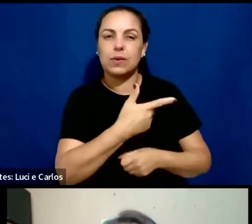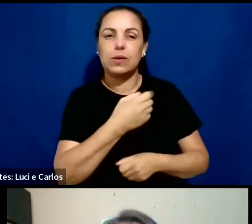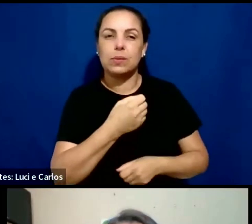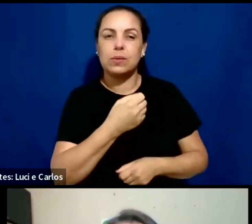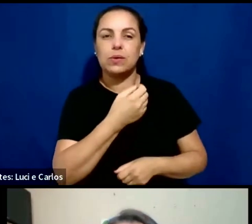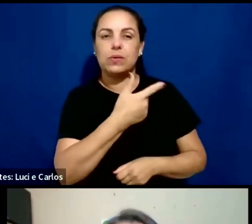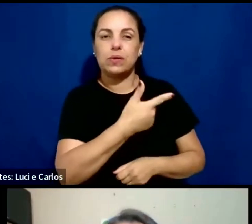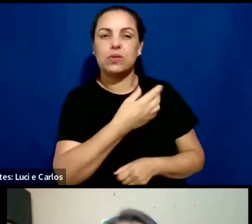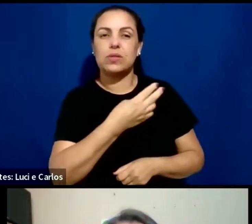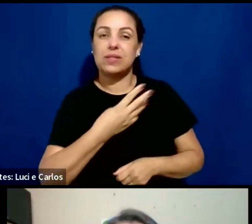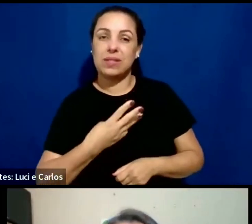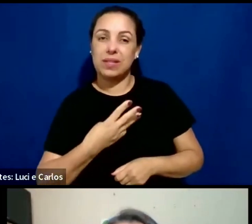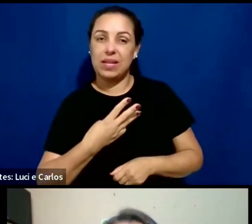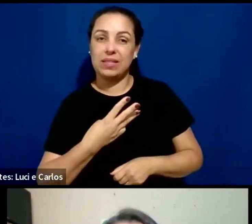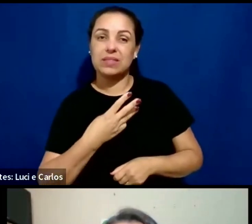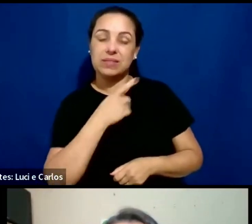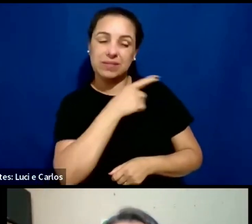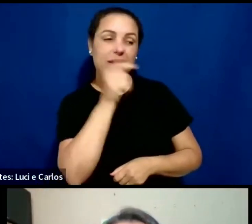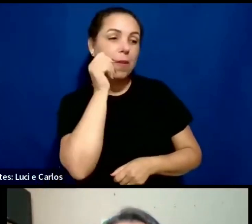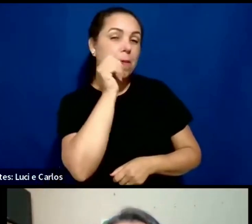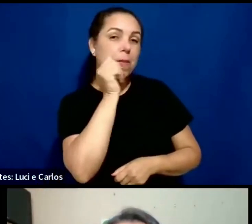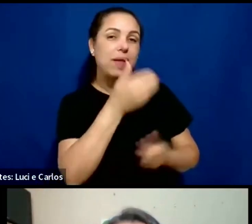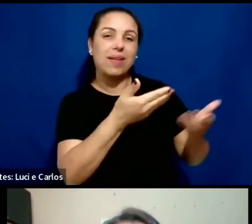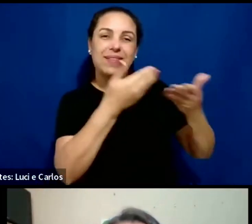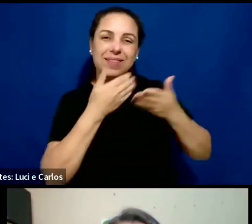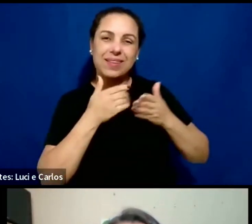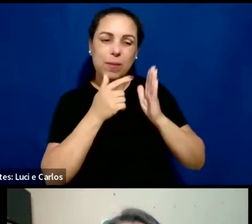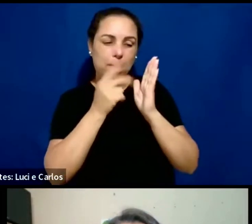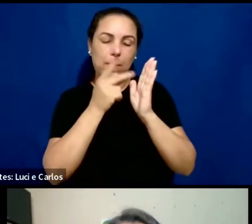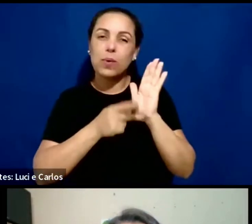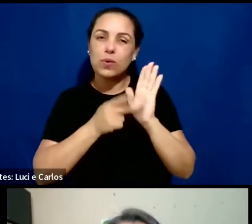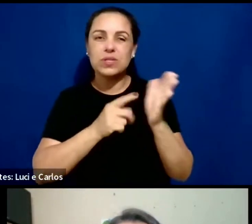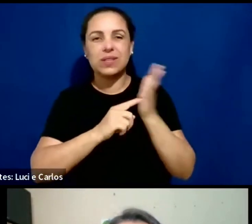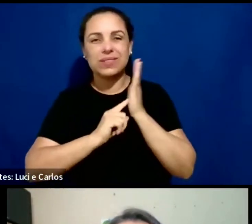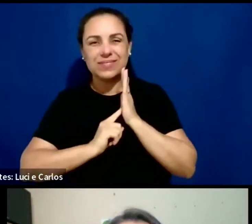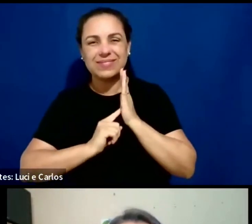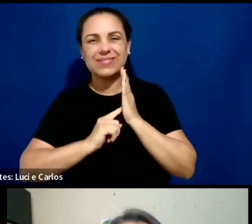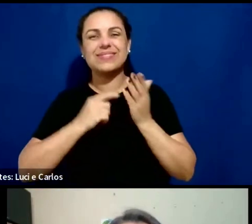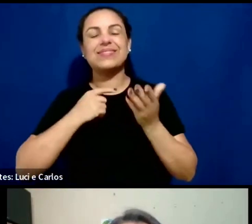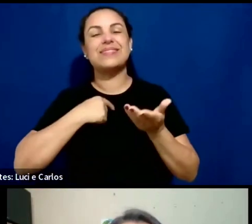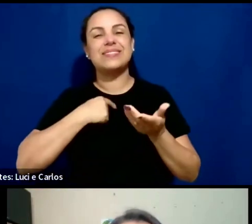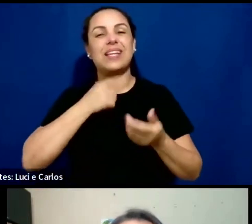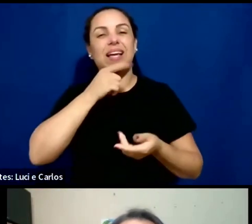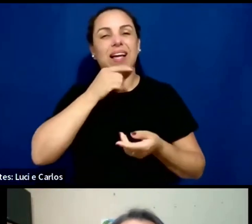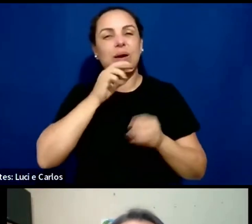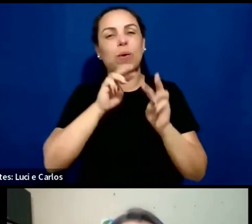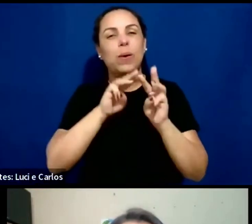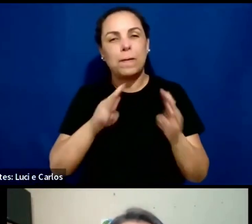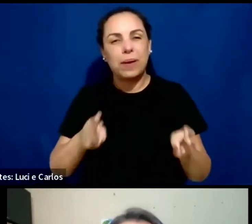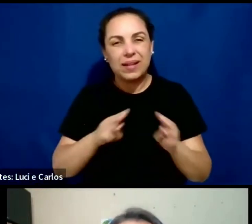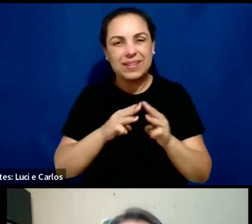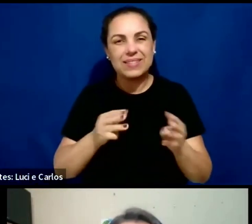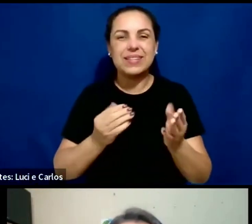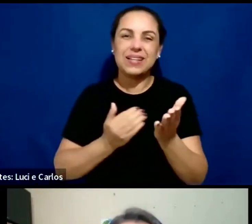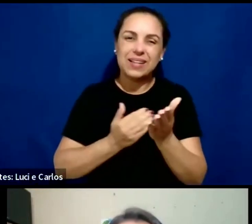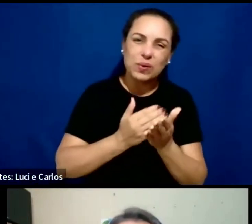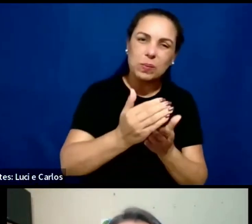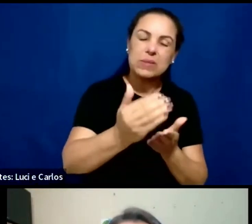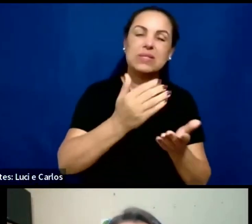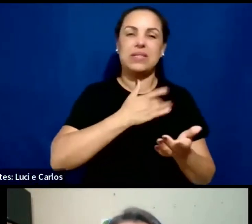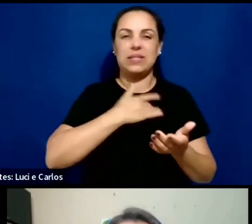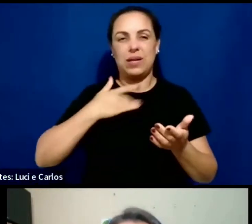amiga, me apresentou, então, a água magnetizada. Em maio de 2023, eu iniciei no projeto de saúde da